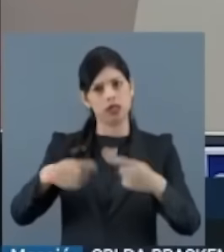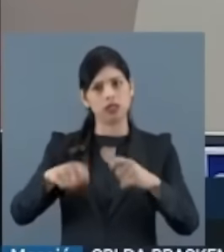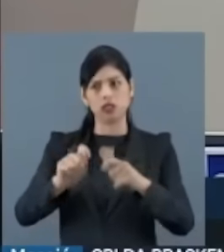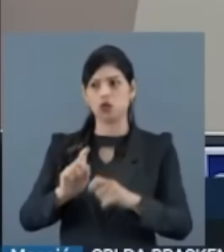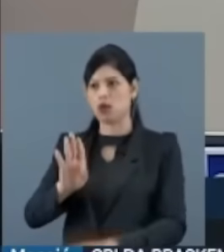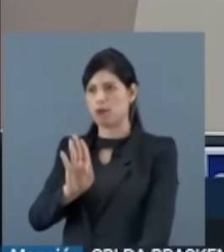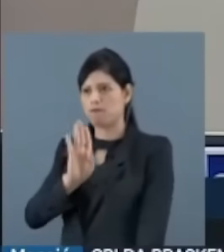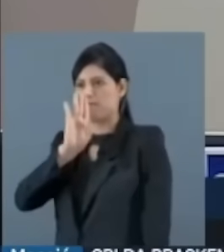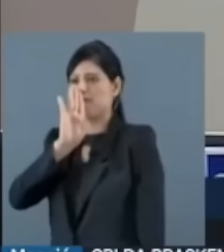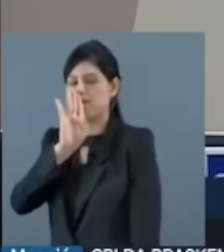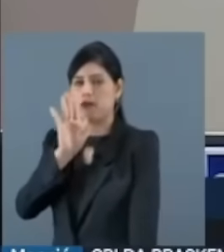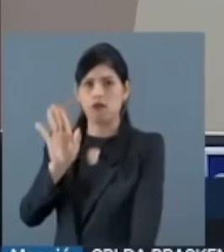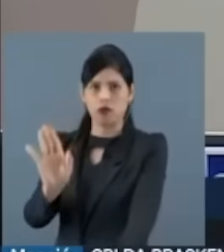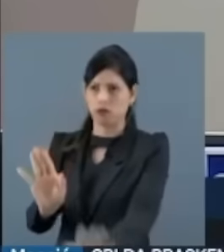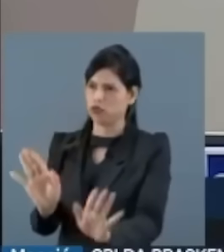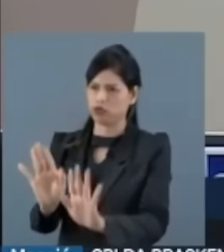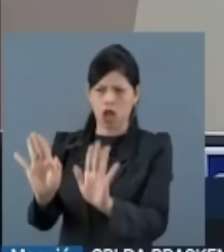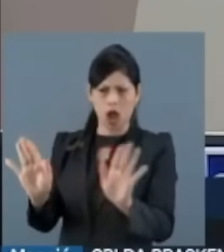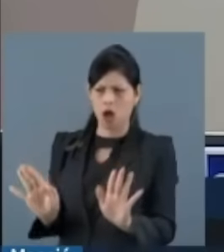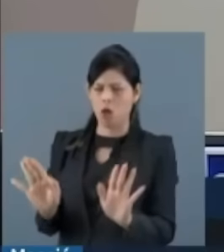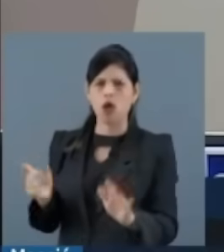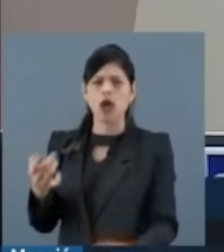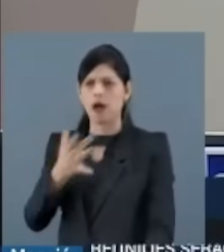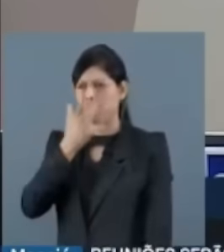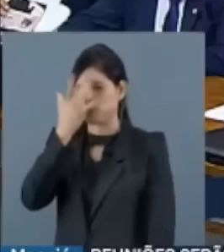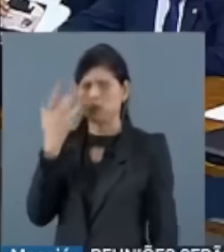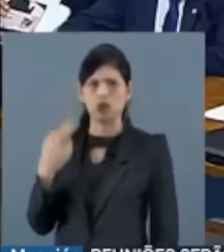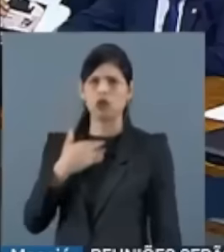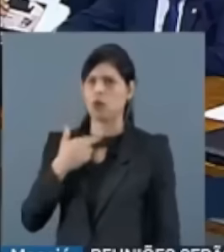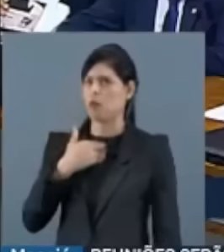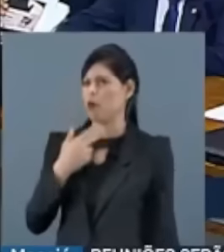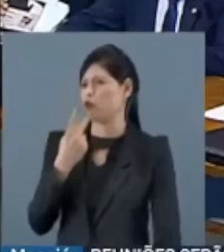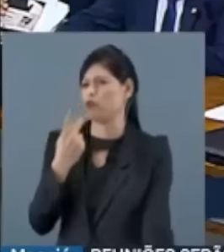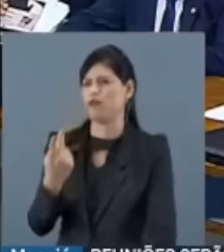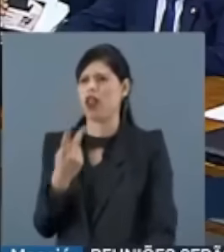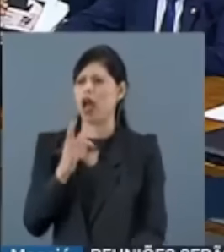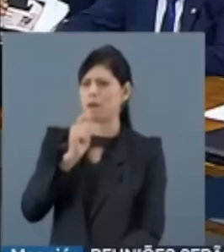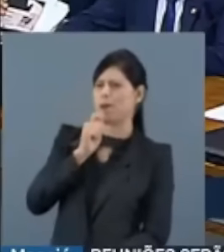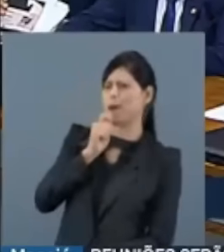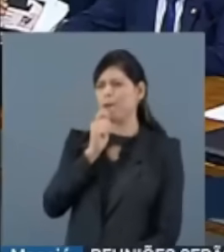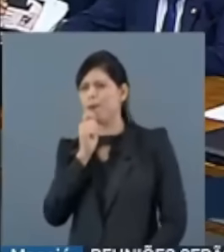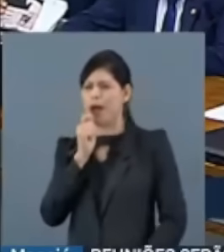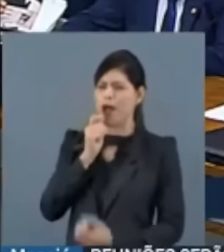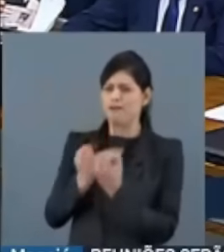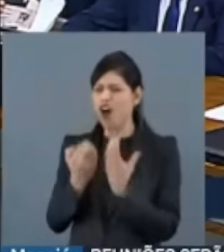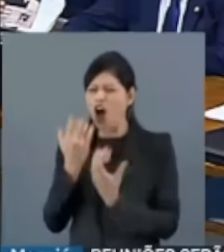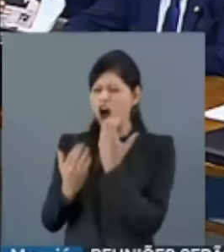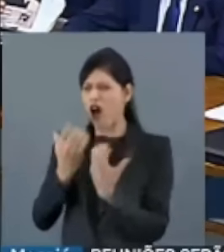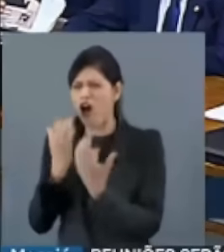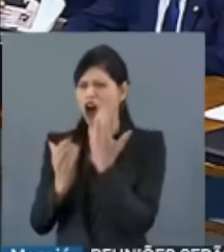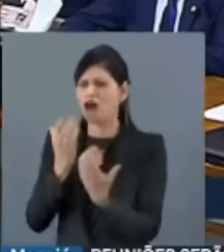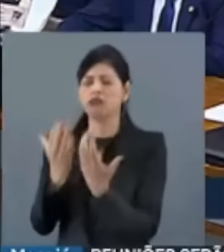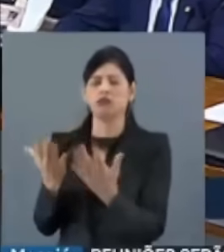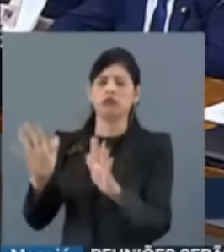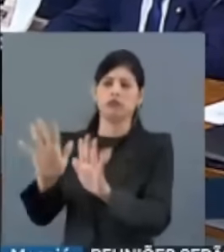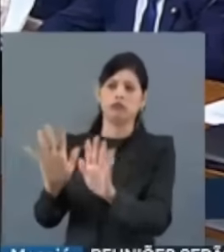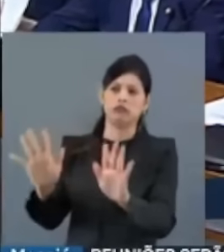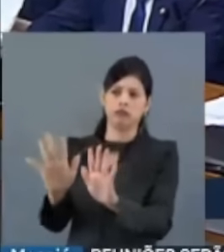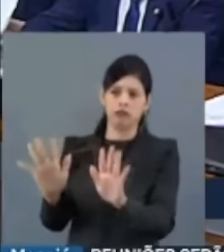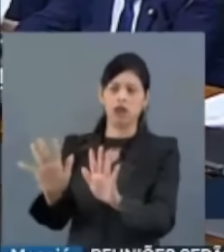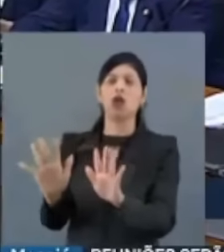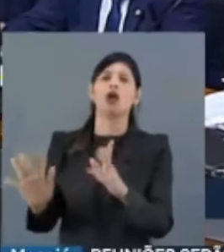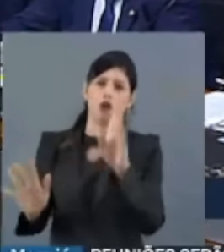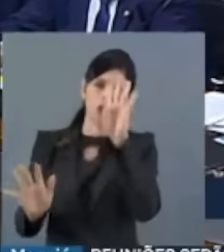né vamos segurar não sujeito não pode ter se ele estiver no microfone gritando fogo fogo eh Com certeza o o